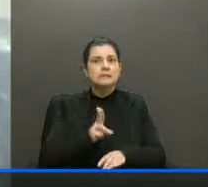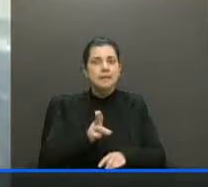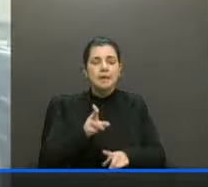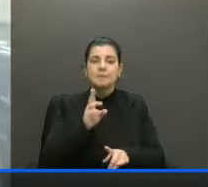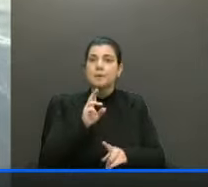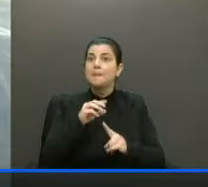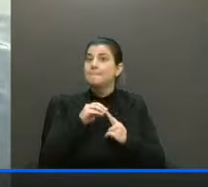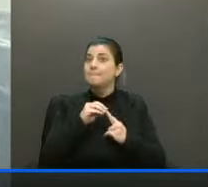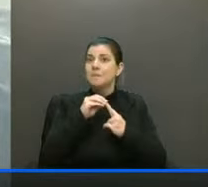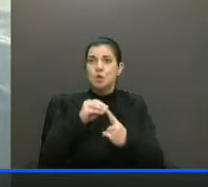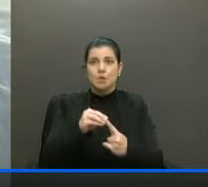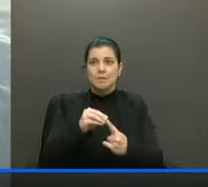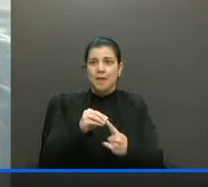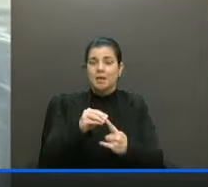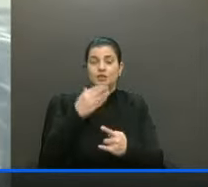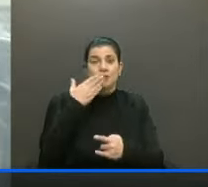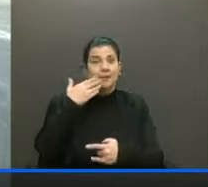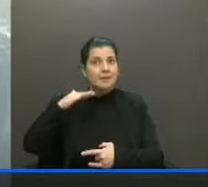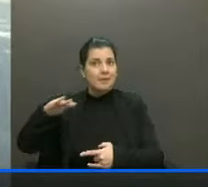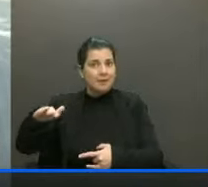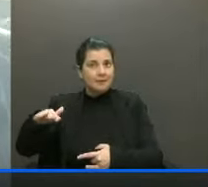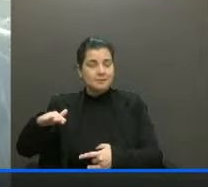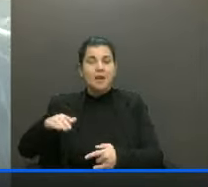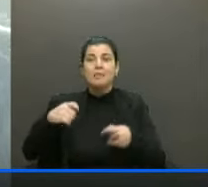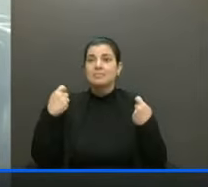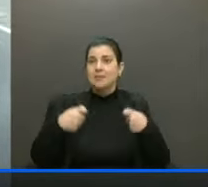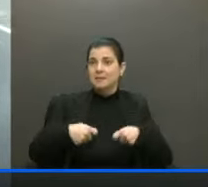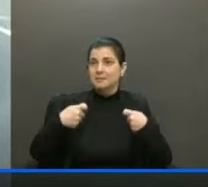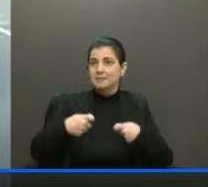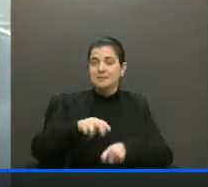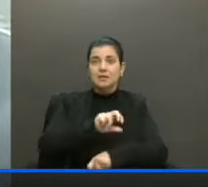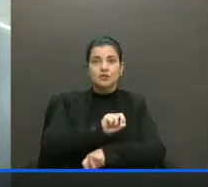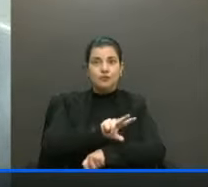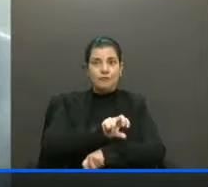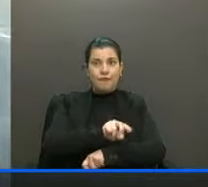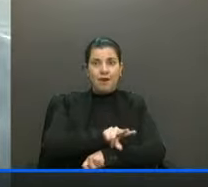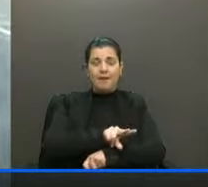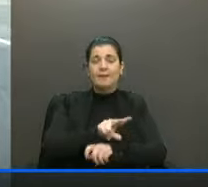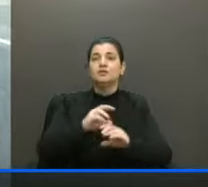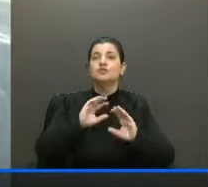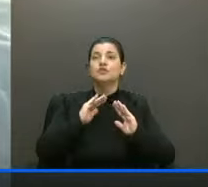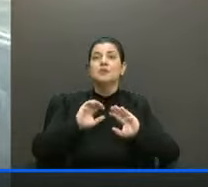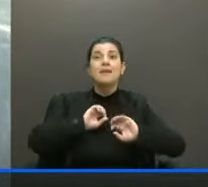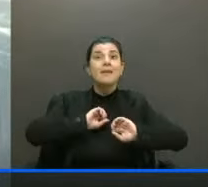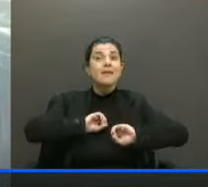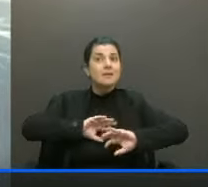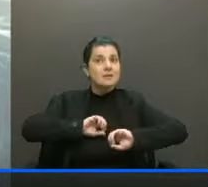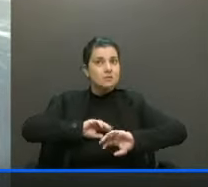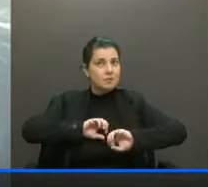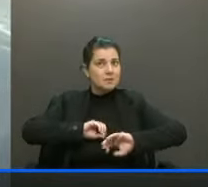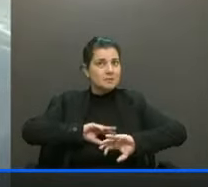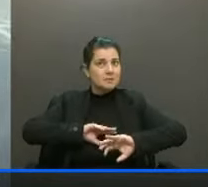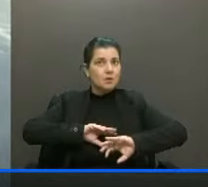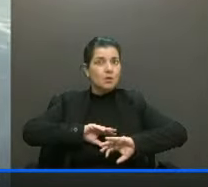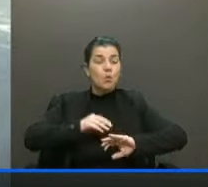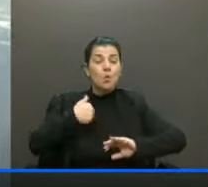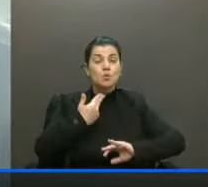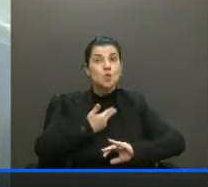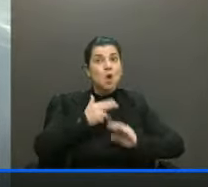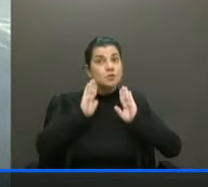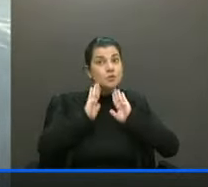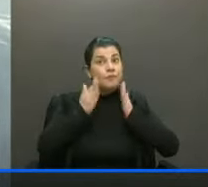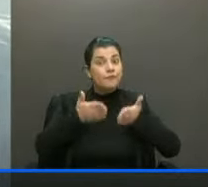criança, para a necessidade dela de vaga, de educação, né? Eu acho, como trouxe a Carolina muito bem, o nosso foco